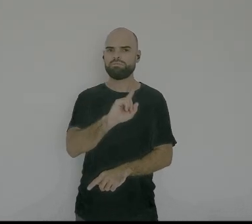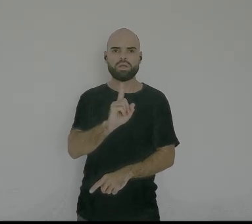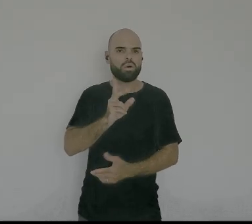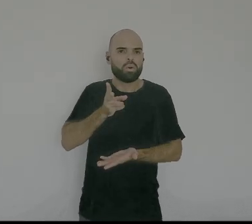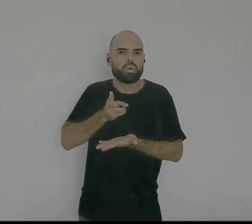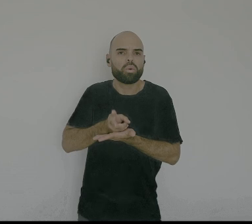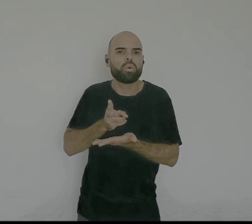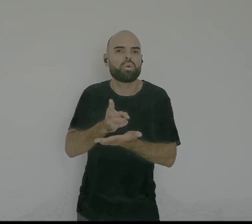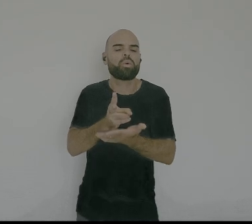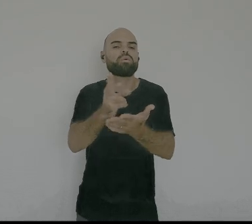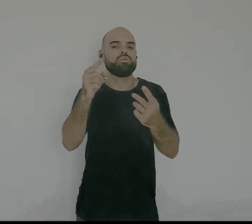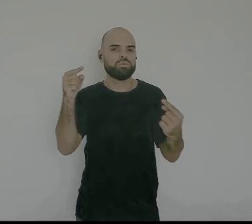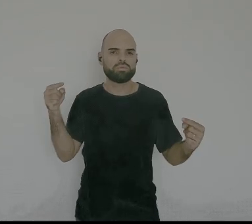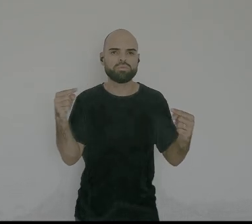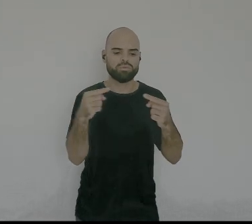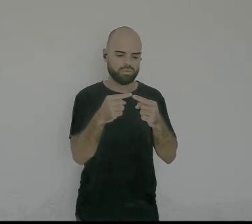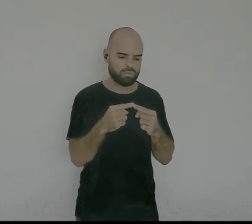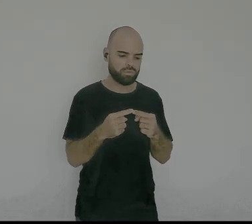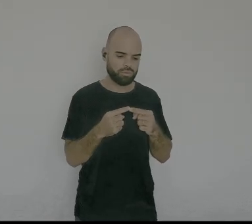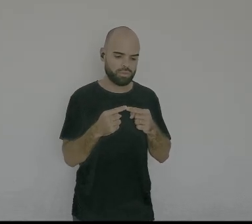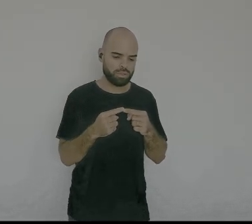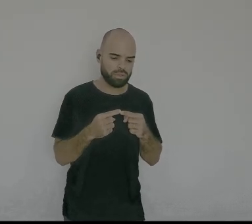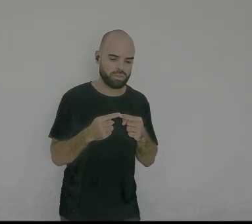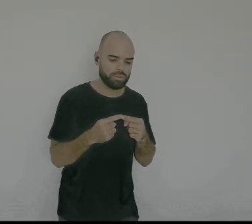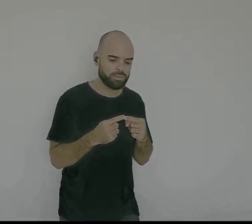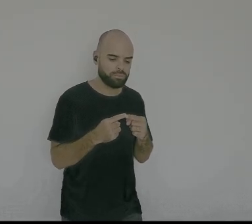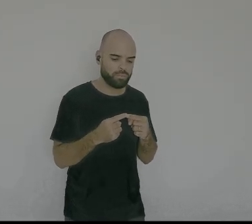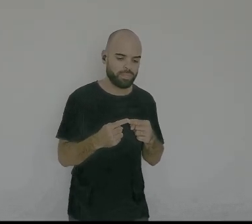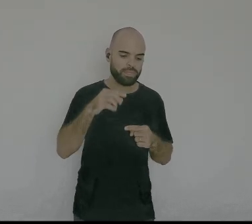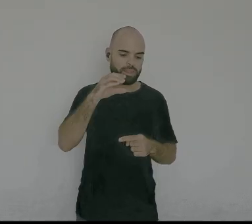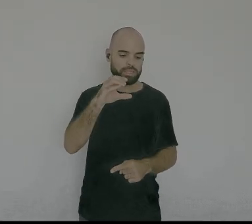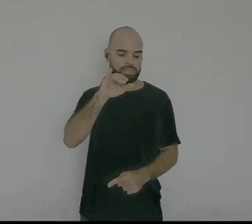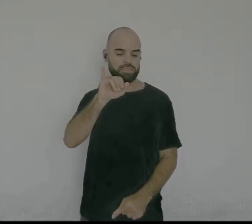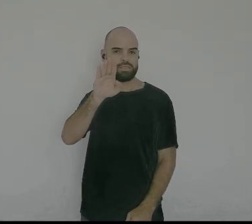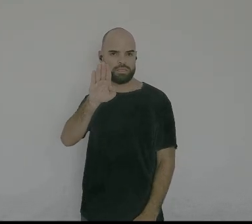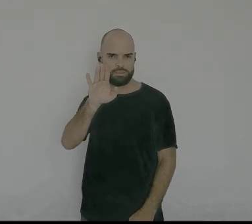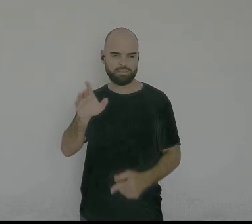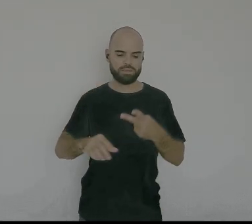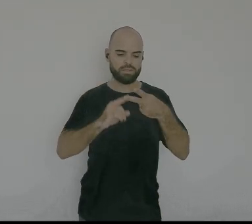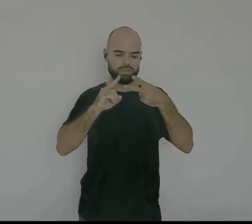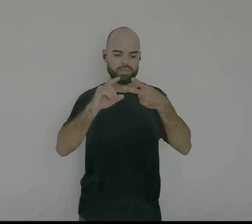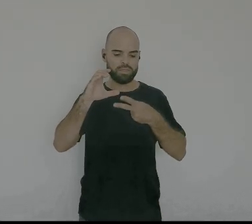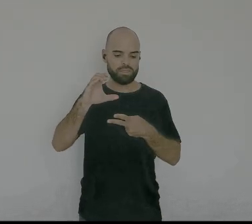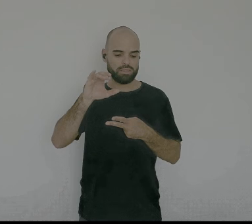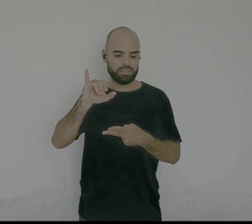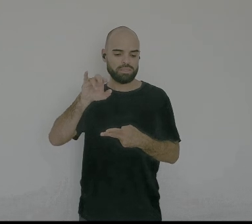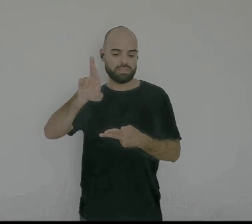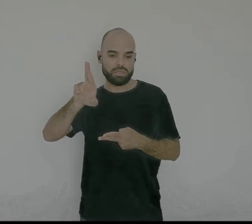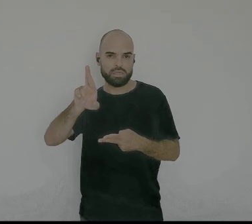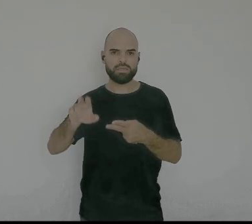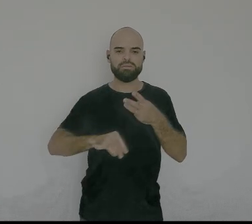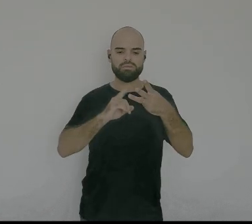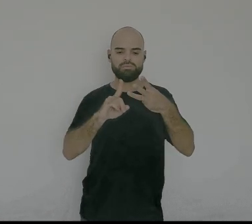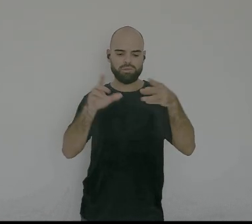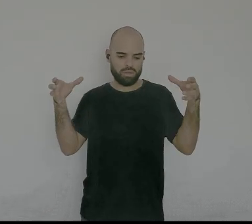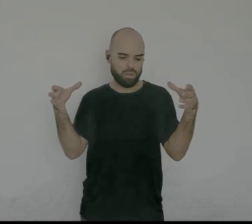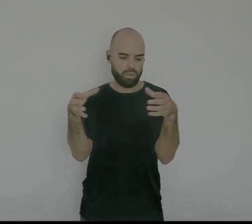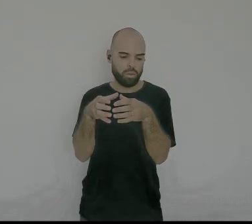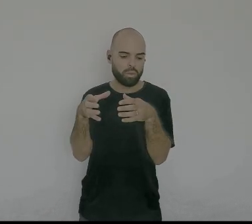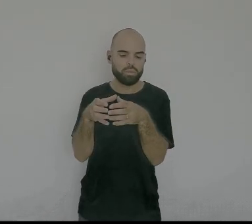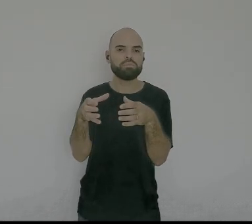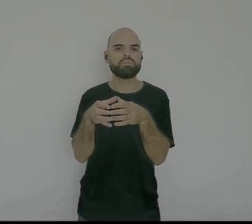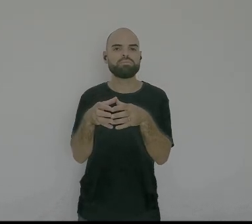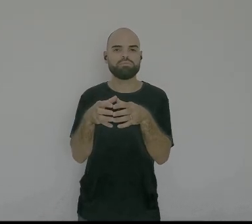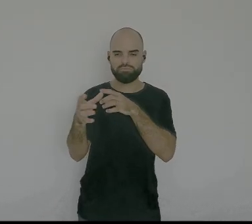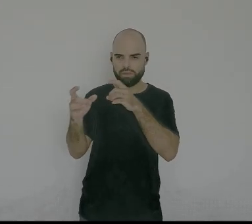E o monitoramento deve ser contínuo e fazer parte de uma agenda permanente das CIBs, da CIRS e dos comitês executivos